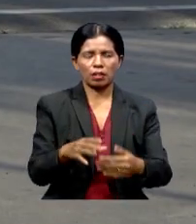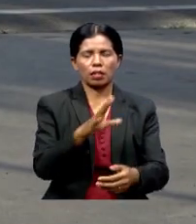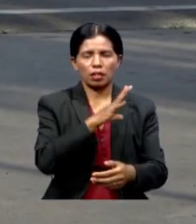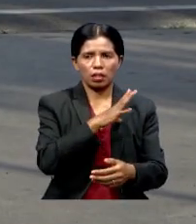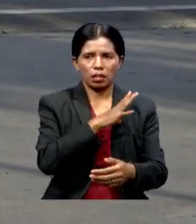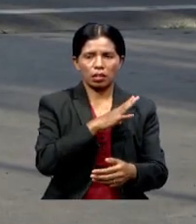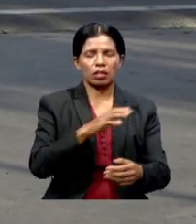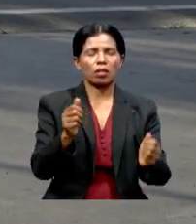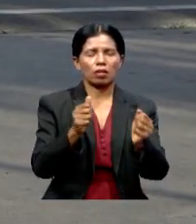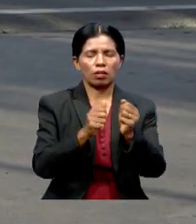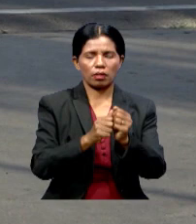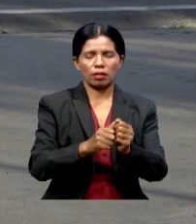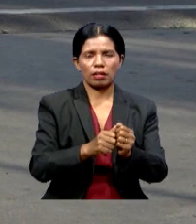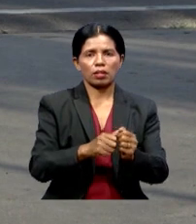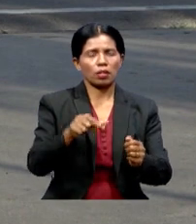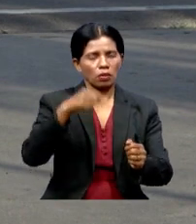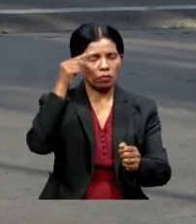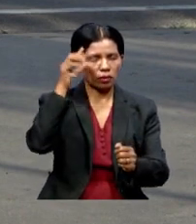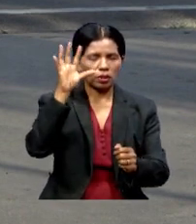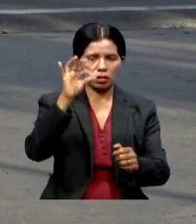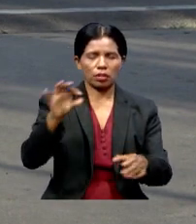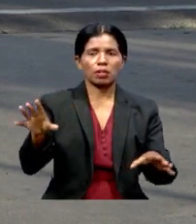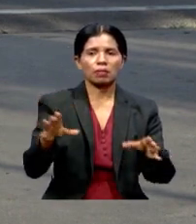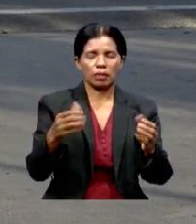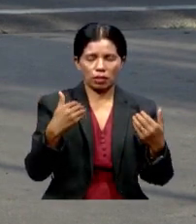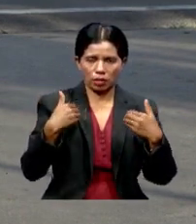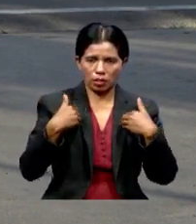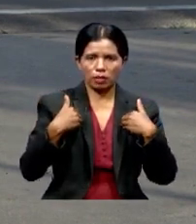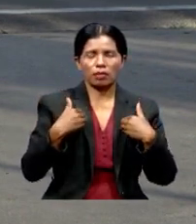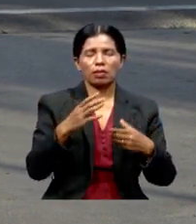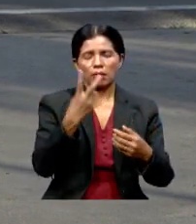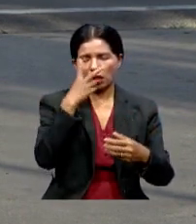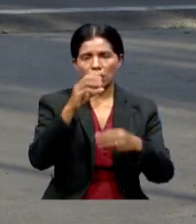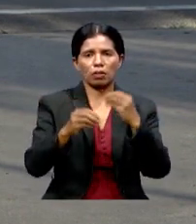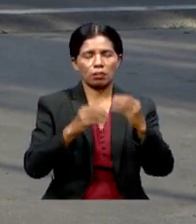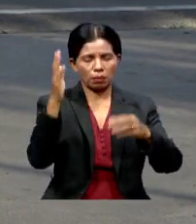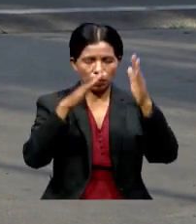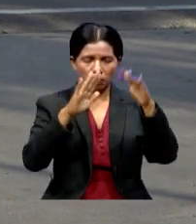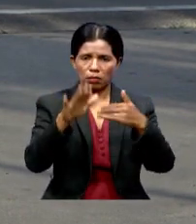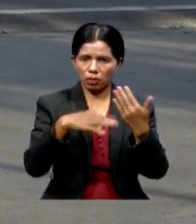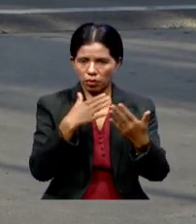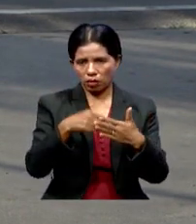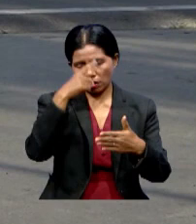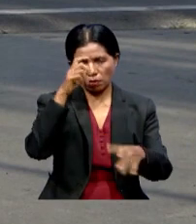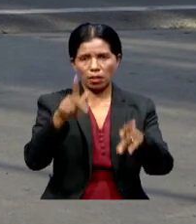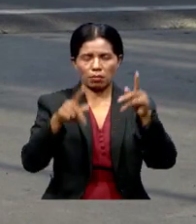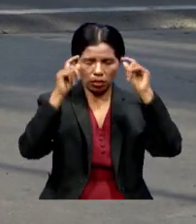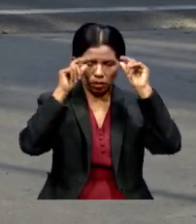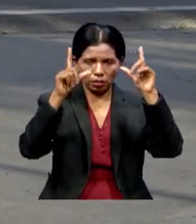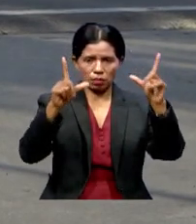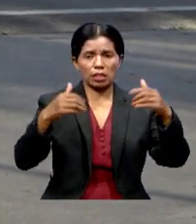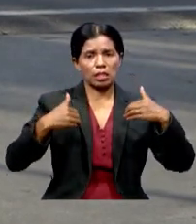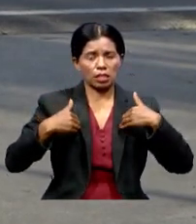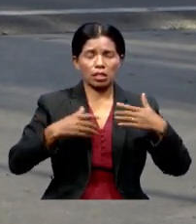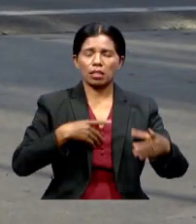katak ho presença governo da Siania bele resolve problema hirak ne hotu. Tamba cidadão Timor Leste iha